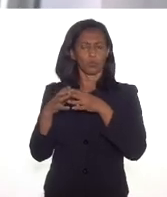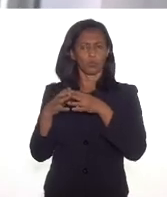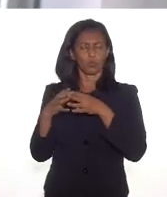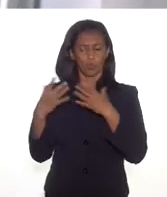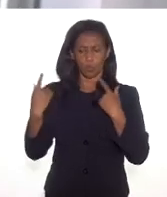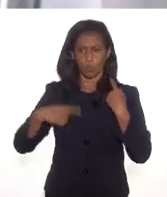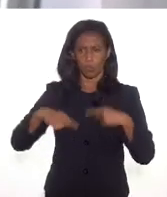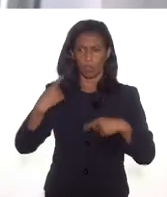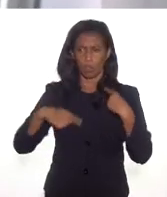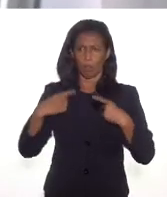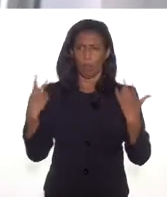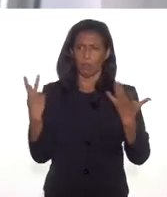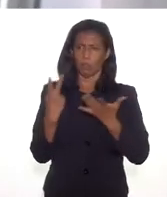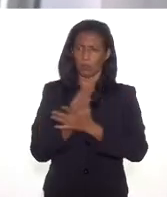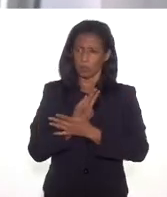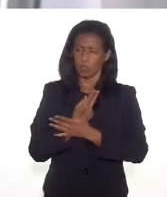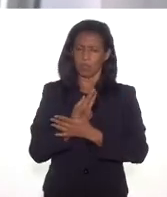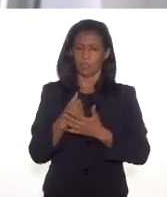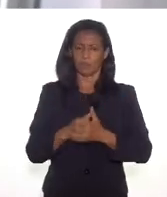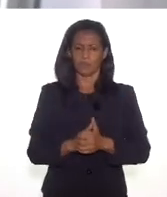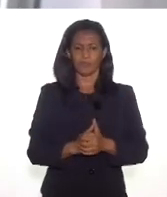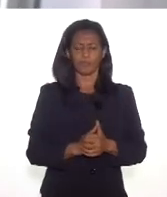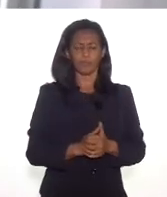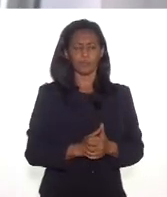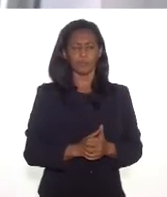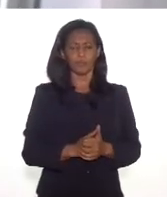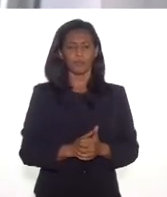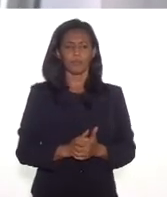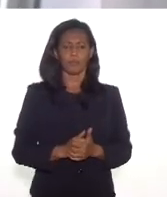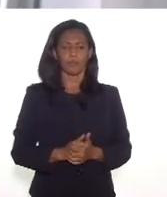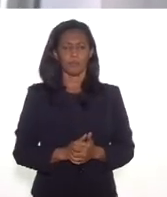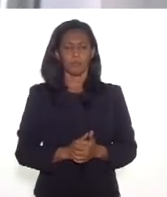temos feito, e eu acho que, decididamente, deputada Marta Rocha,